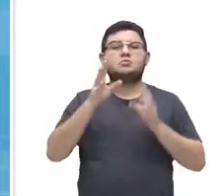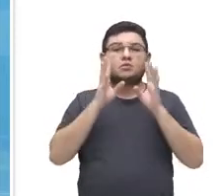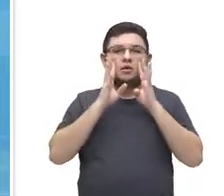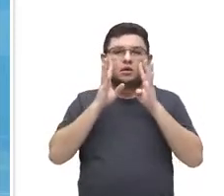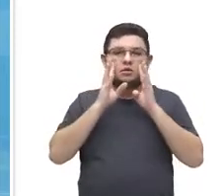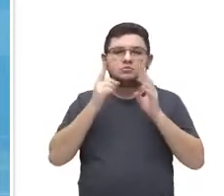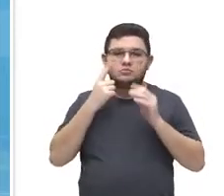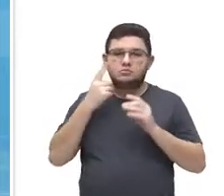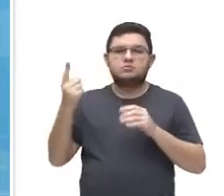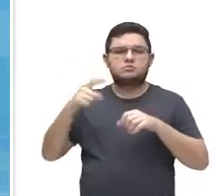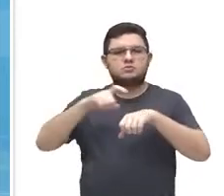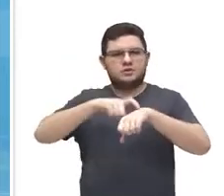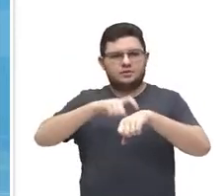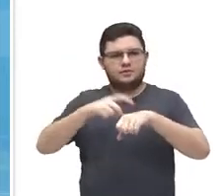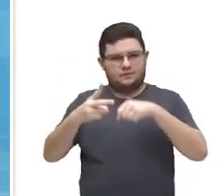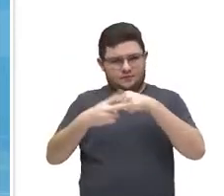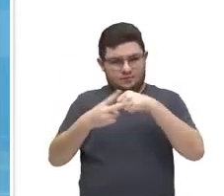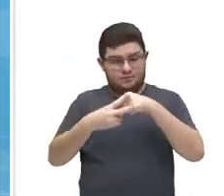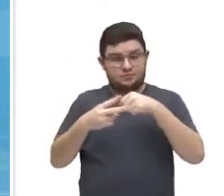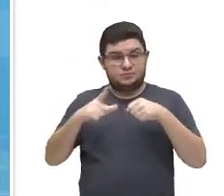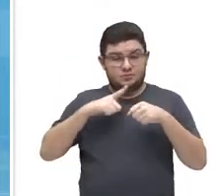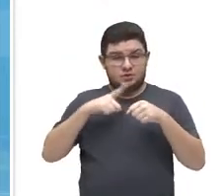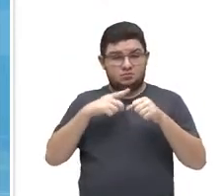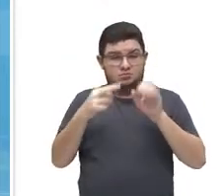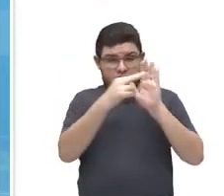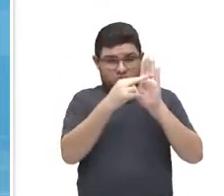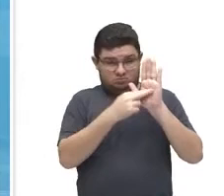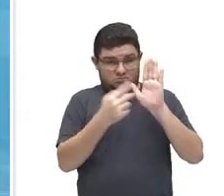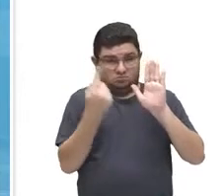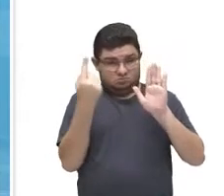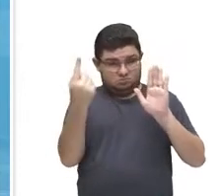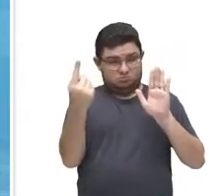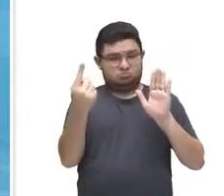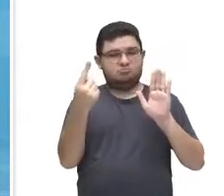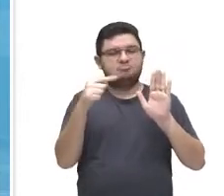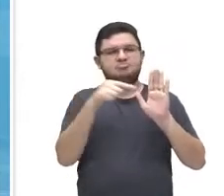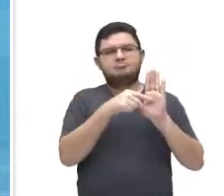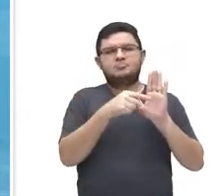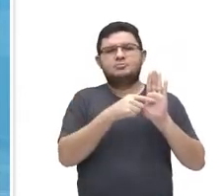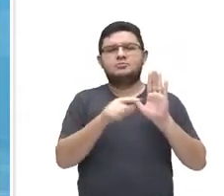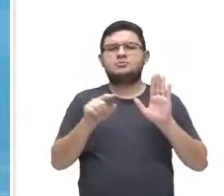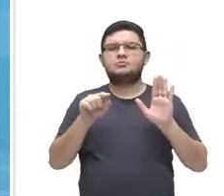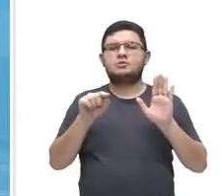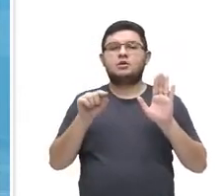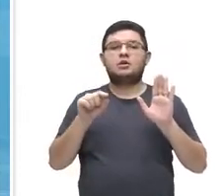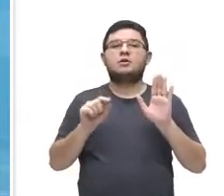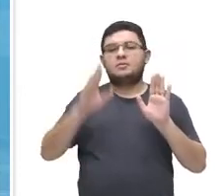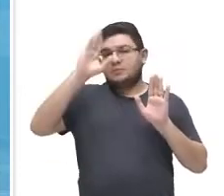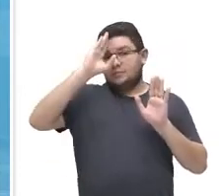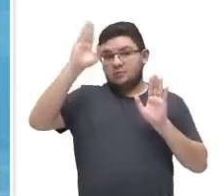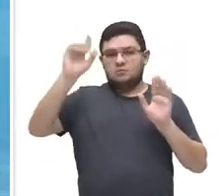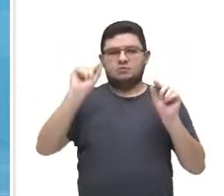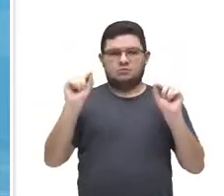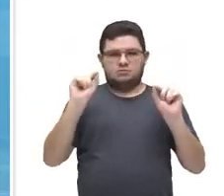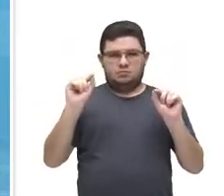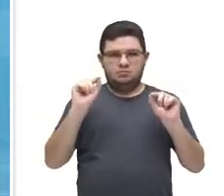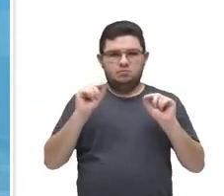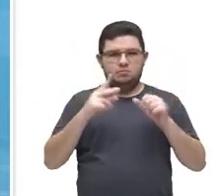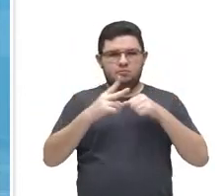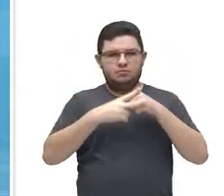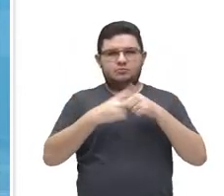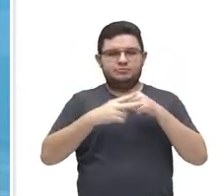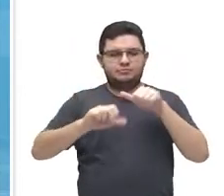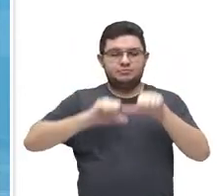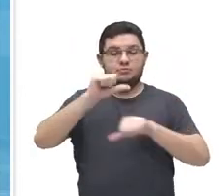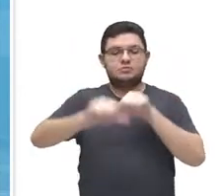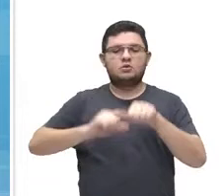Simple Present, que tem uma regrinha muito específica, especialmente quando nós conjugamos o nosso verbo com terceira